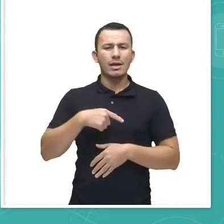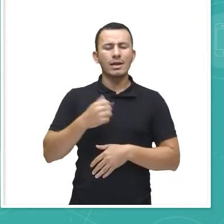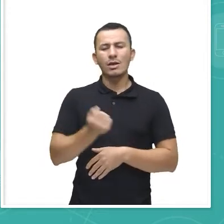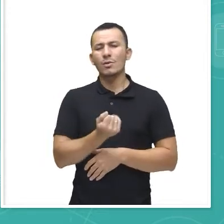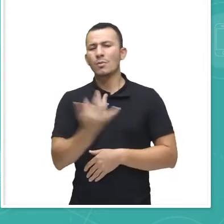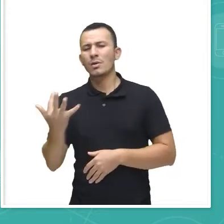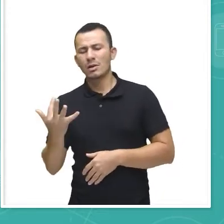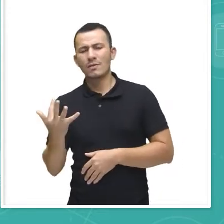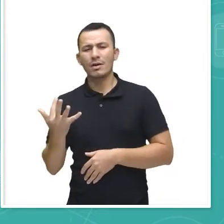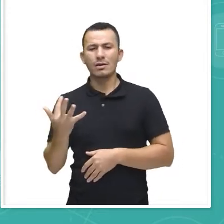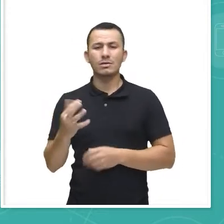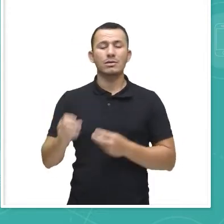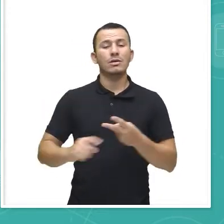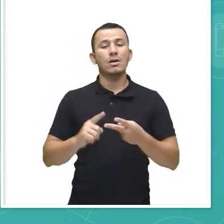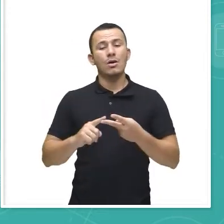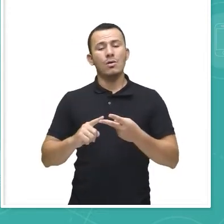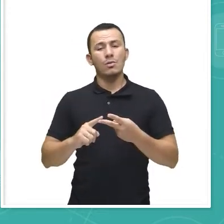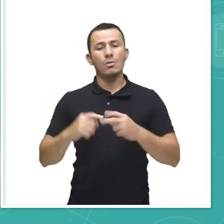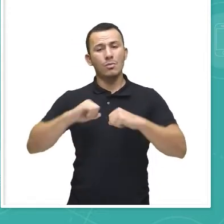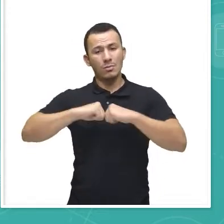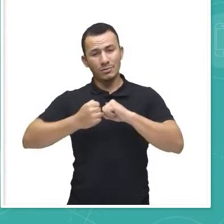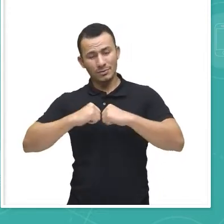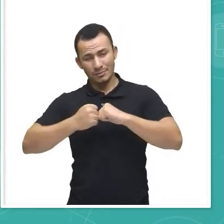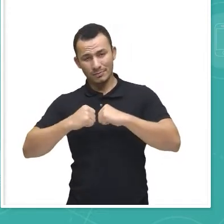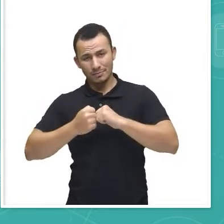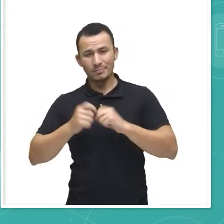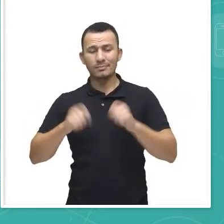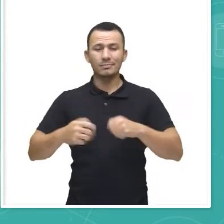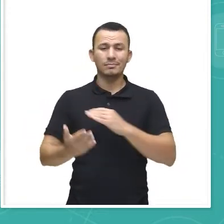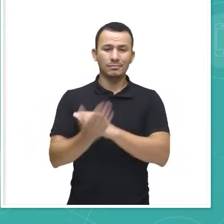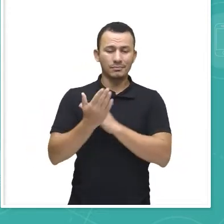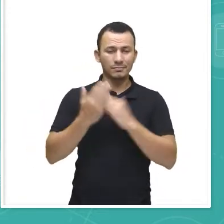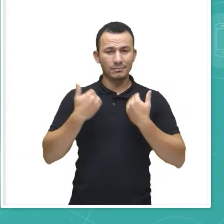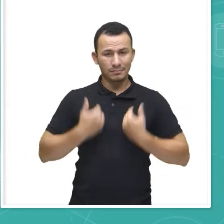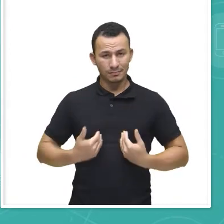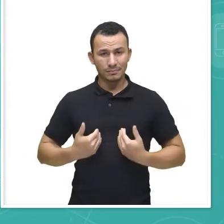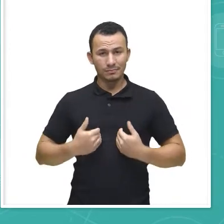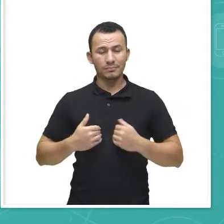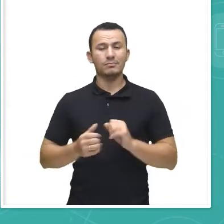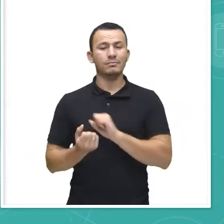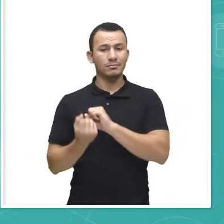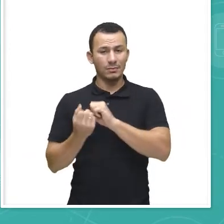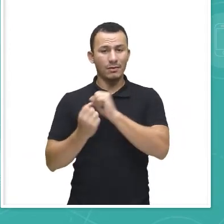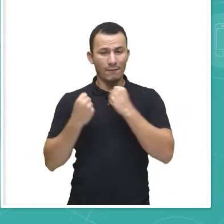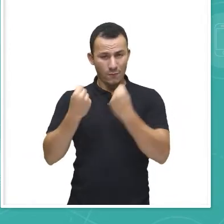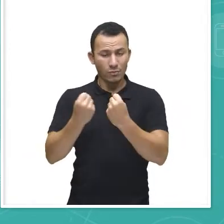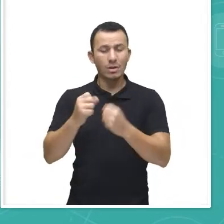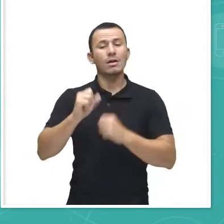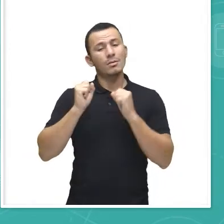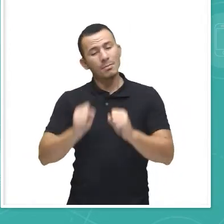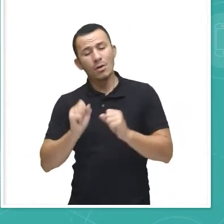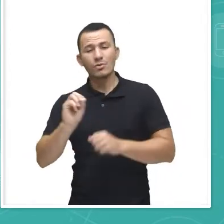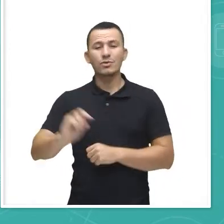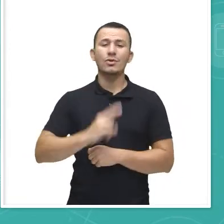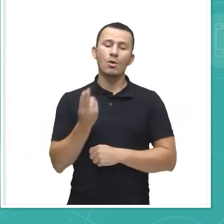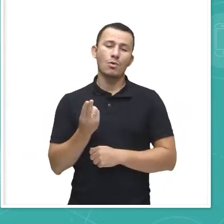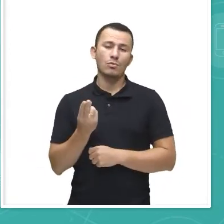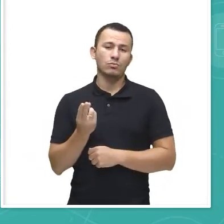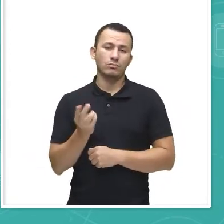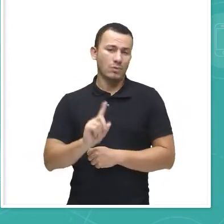muscular ou articular, promove o fortalecimento muscular e pode ou não usar pesos